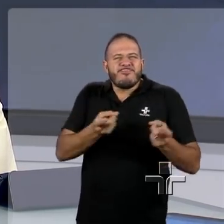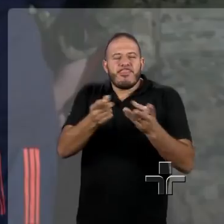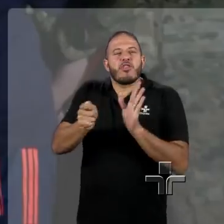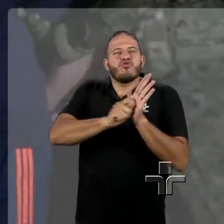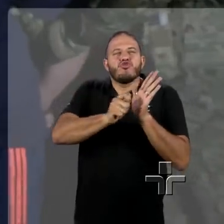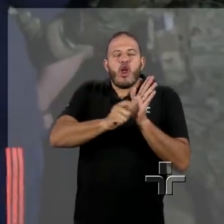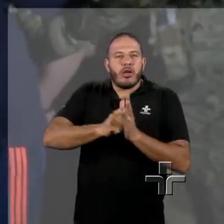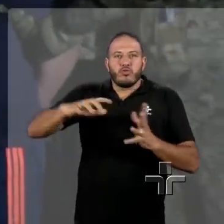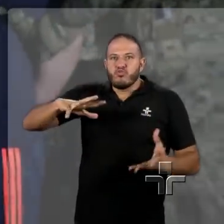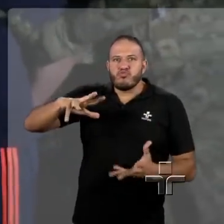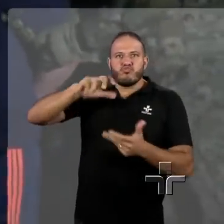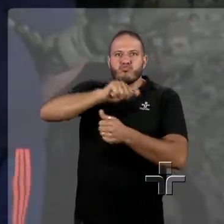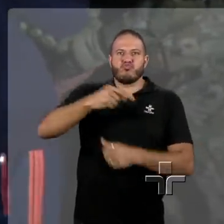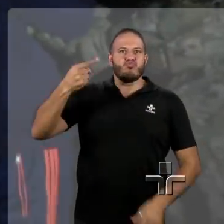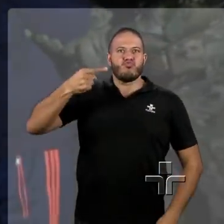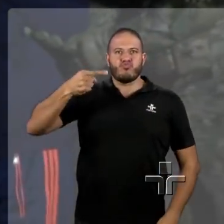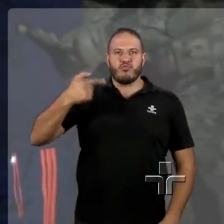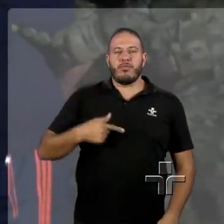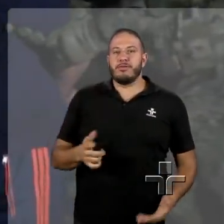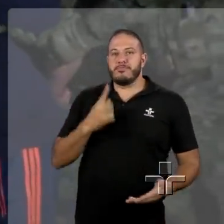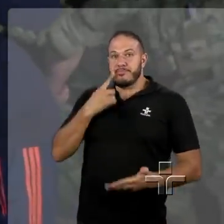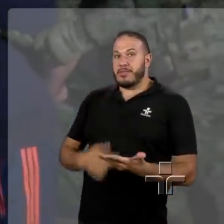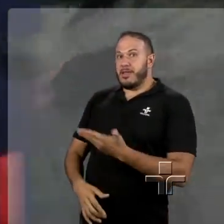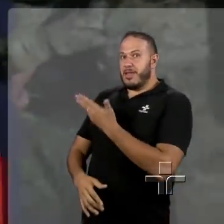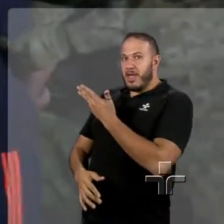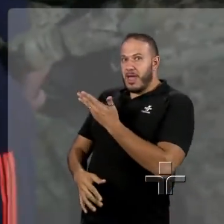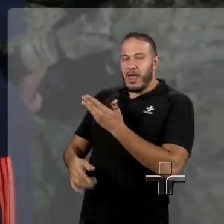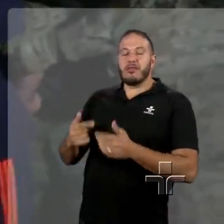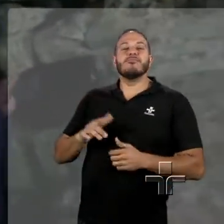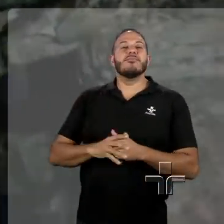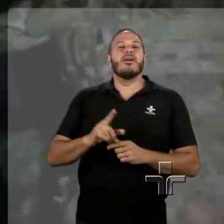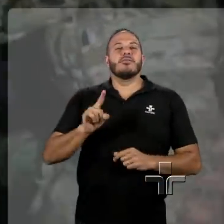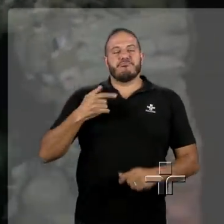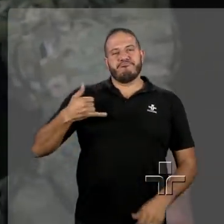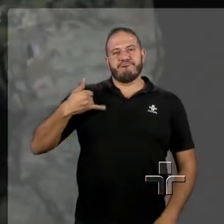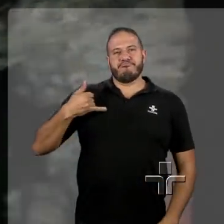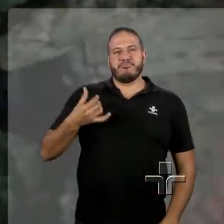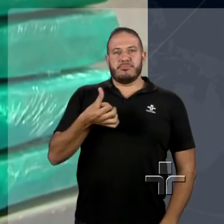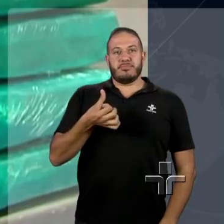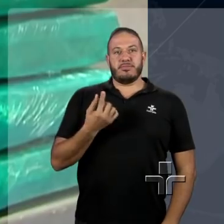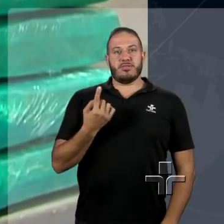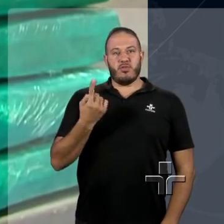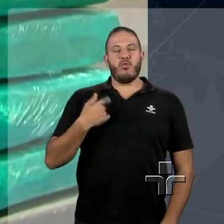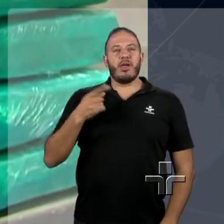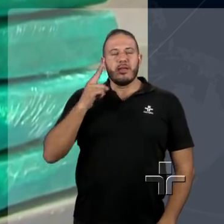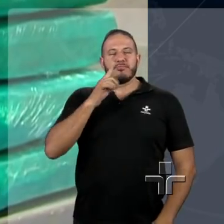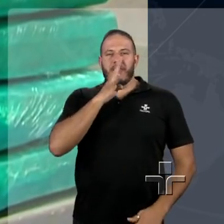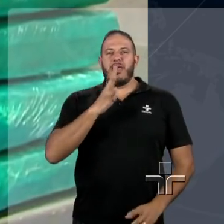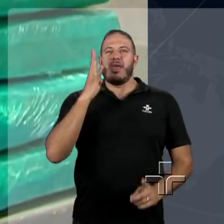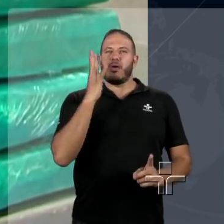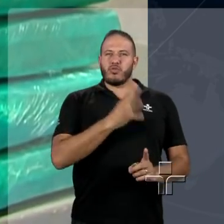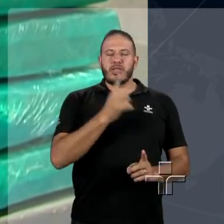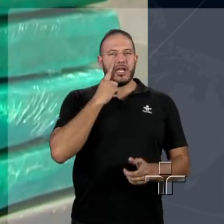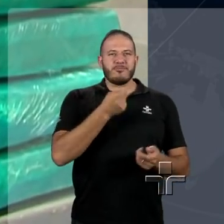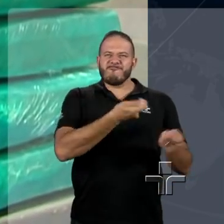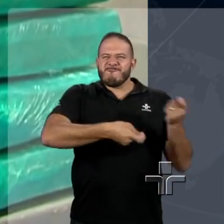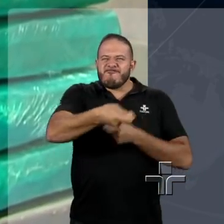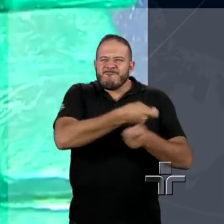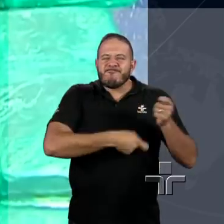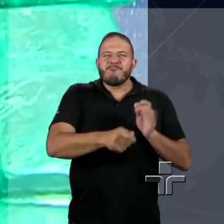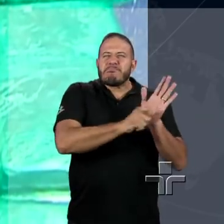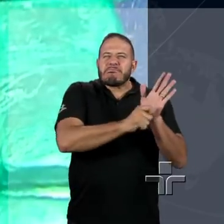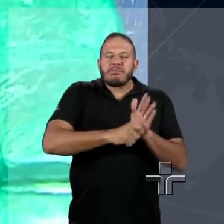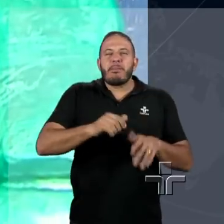mundo. Joaquim El Chapo Guzmán, de 61 anos, é acusado de contrabandear mais